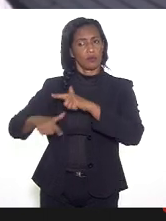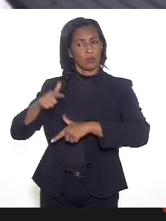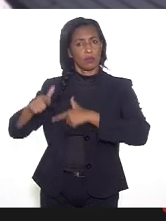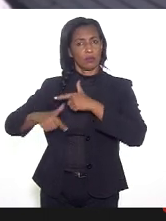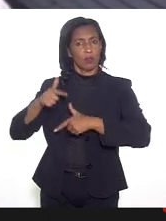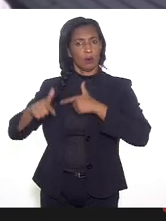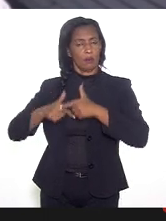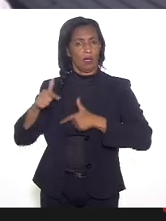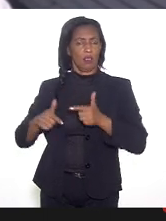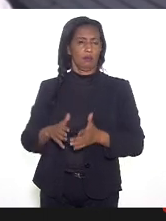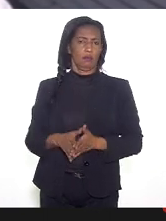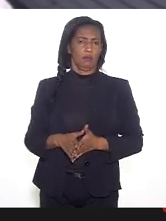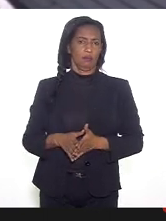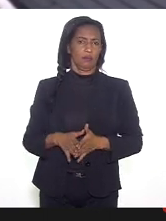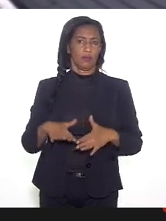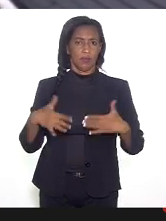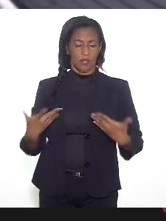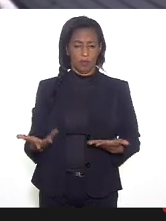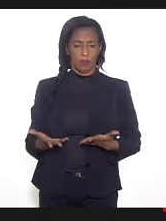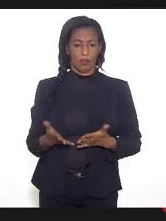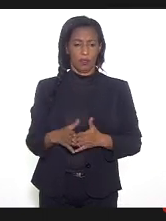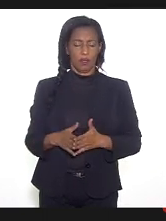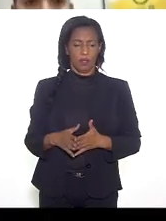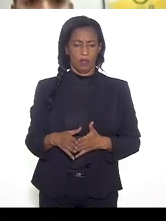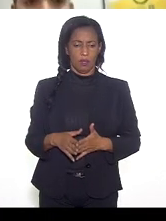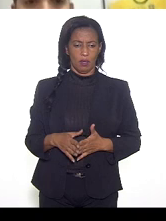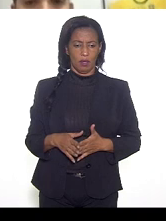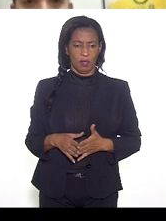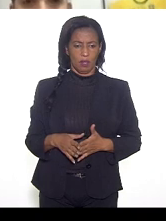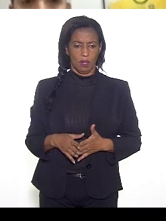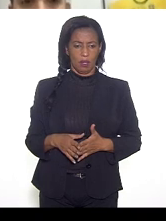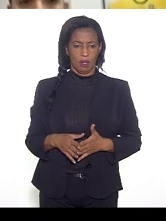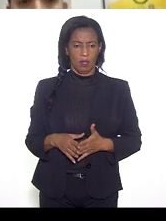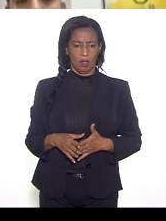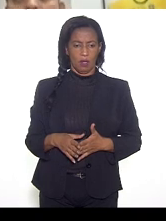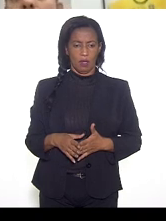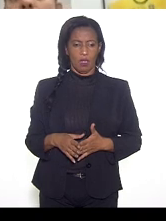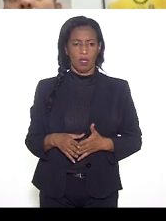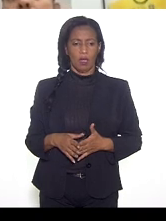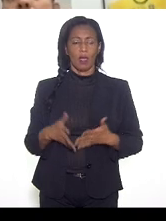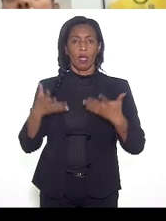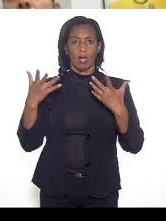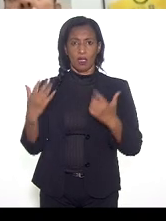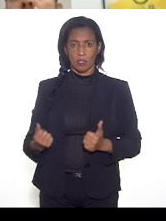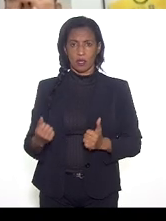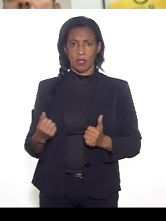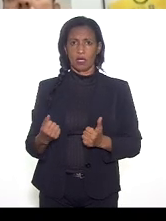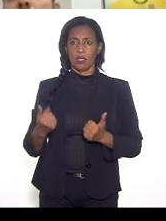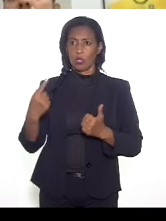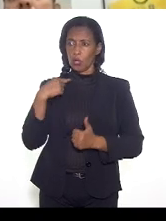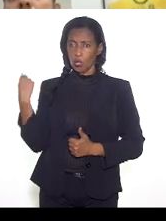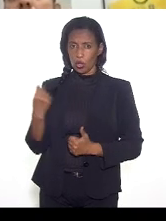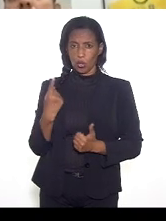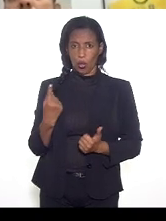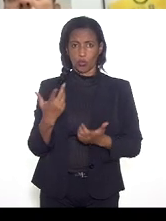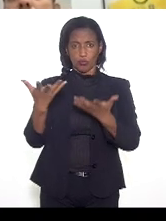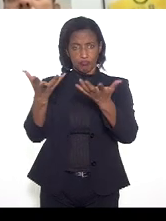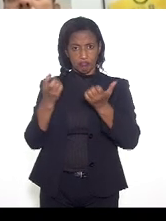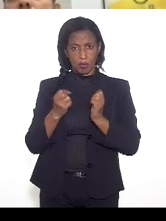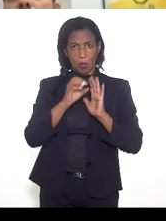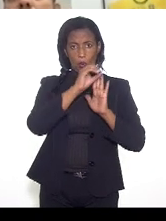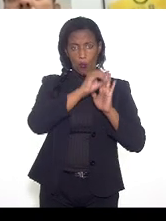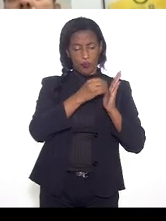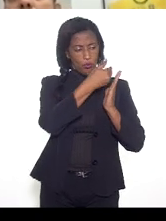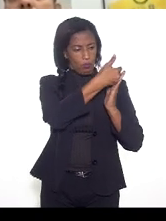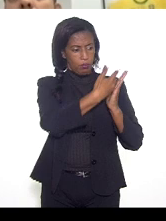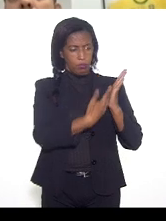maneira possível. Então, assim que que nós possamos receber todas as questões, né, de forma